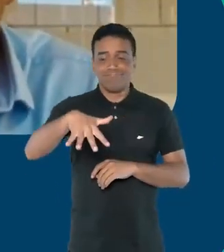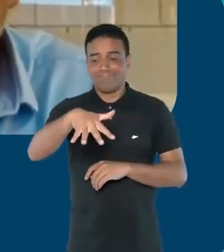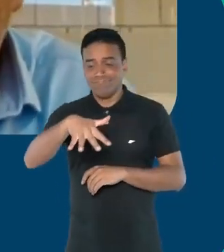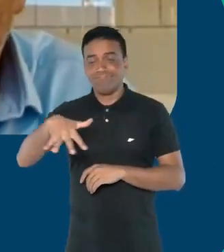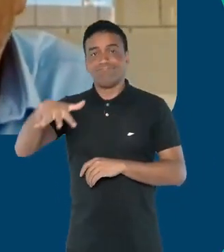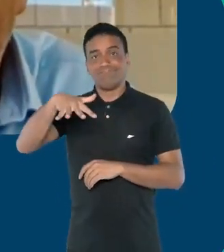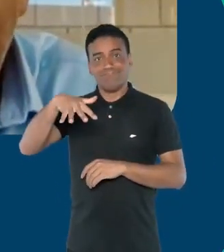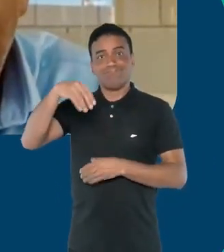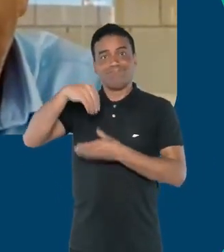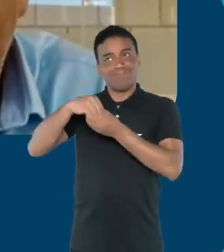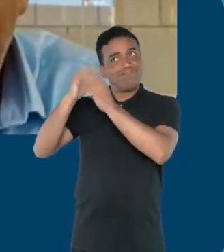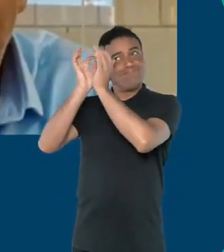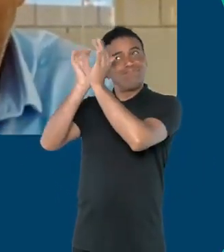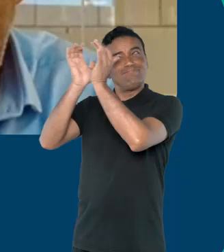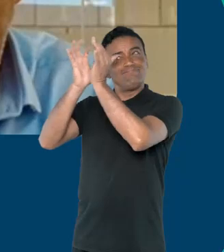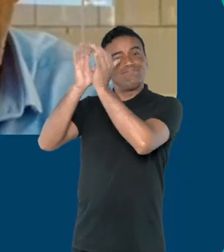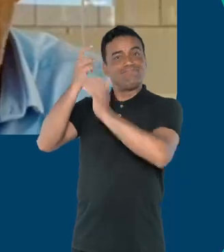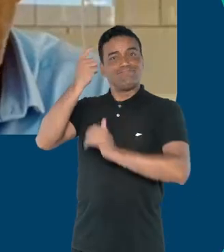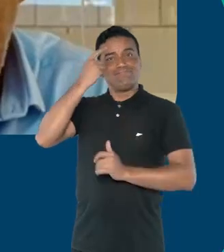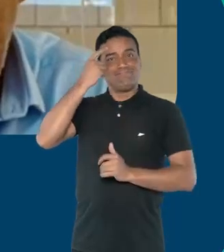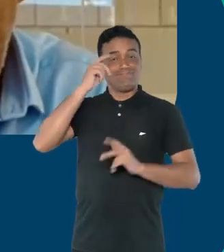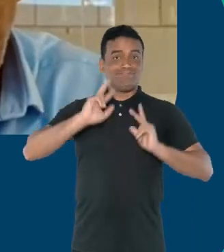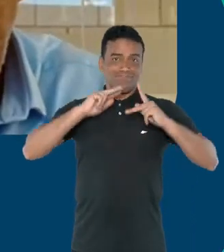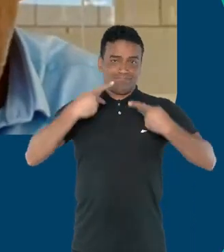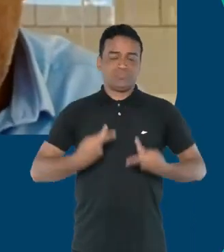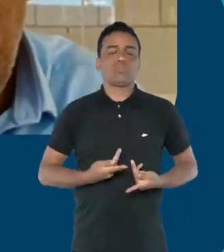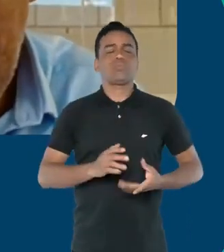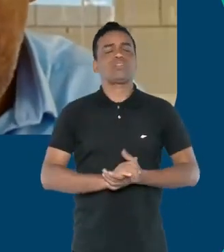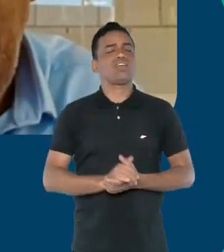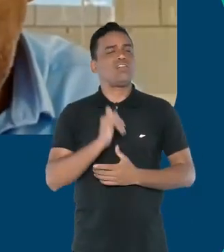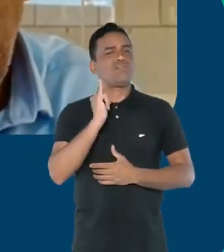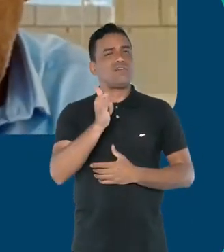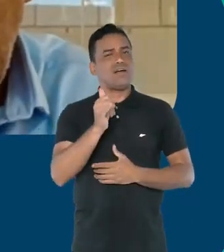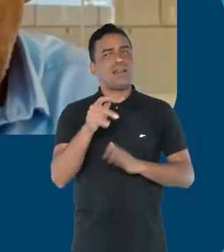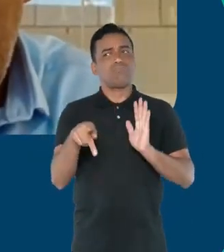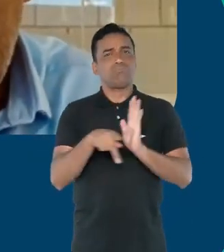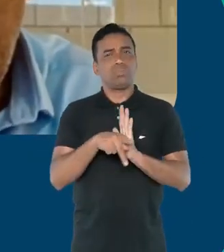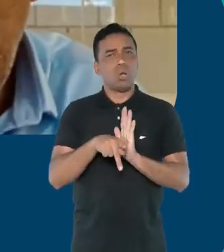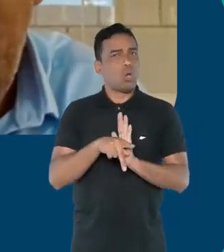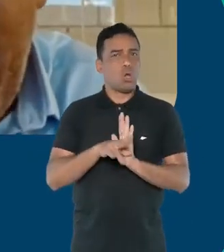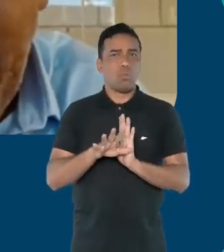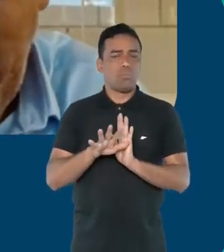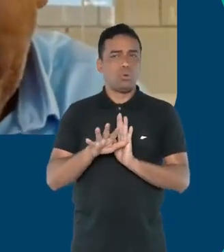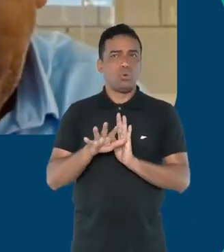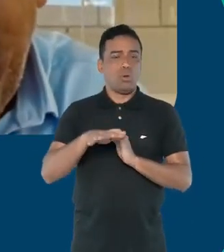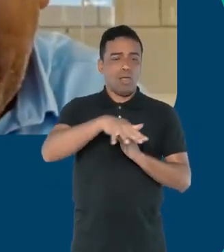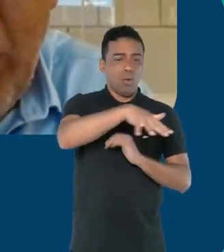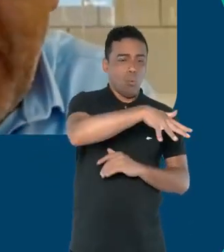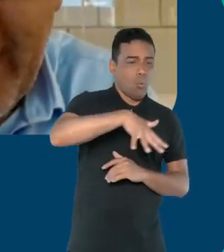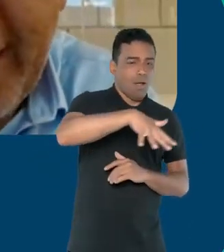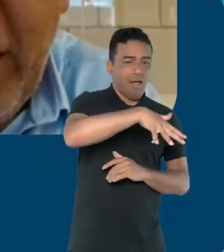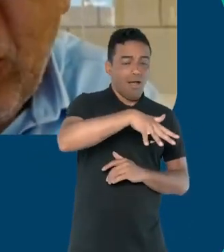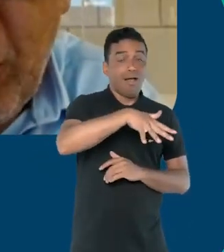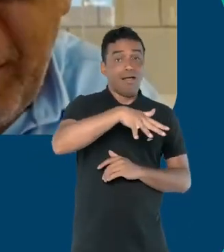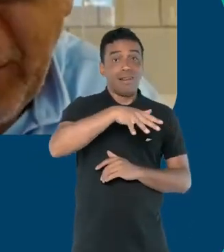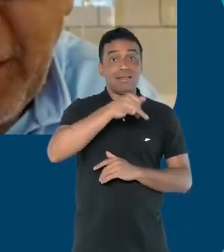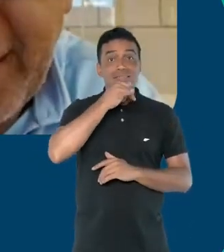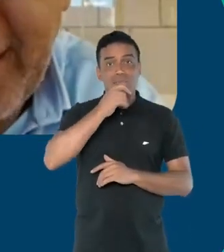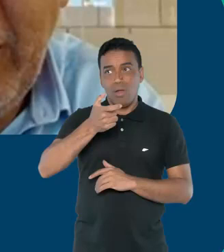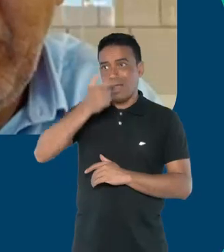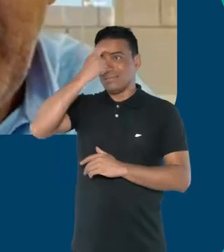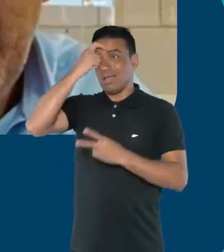E ele vai dizer que que não é propriamente uma faculdade, né, como a razão,